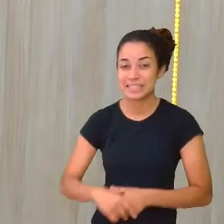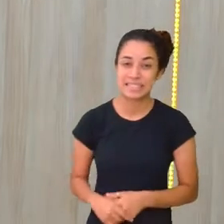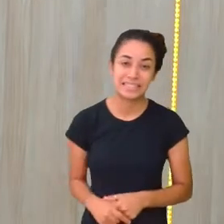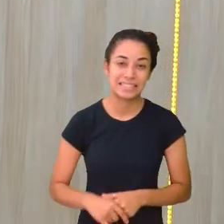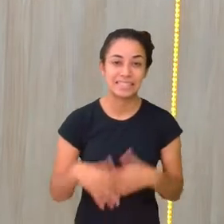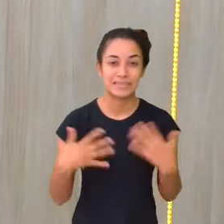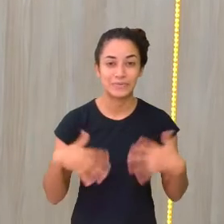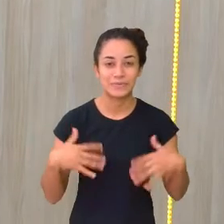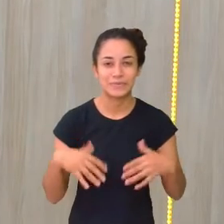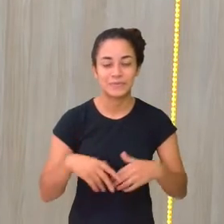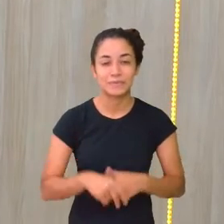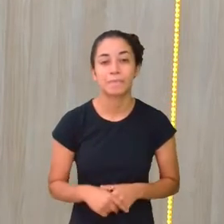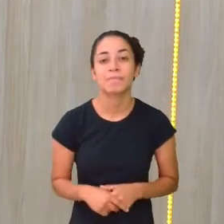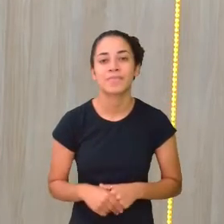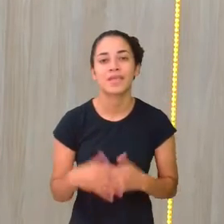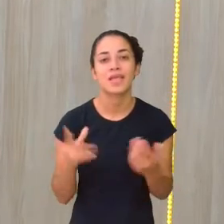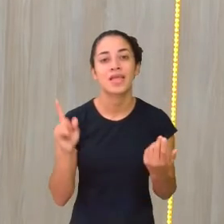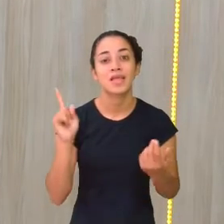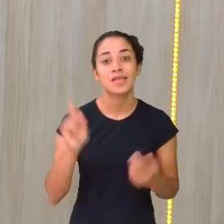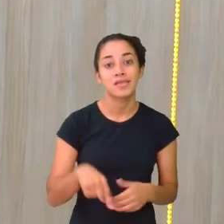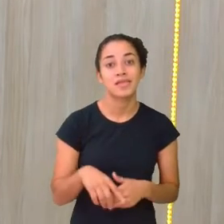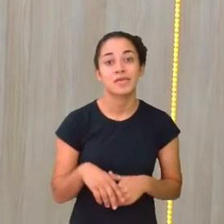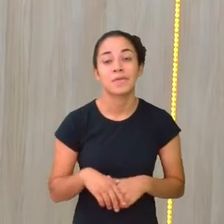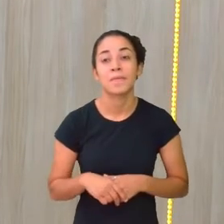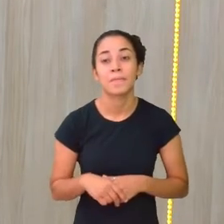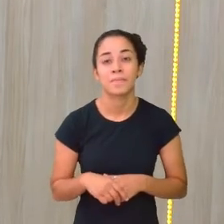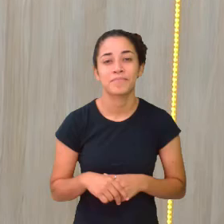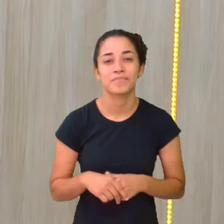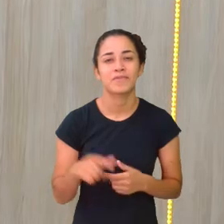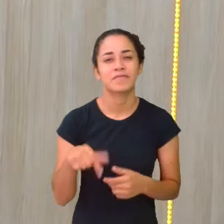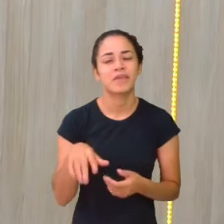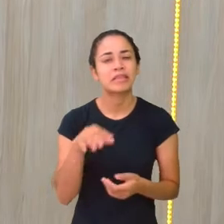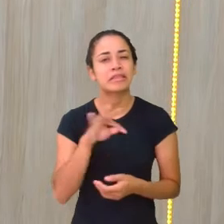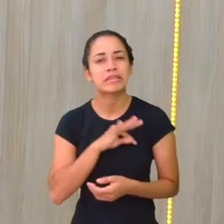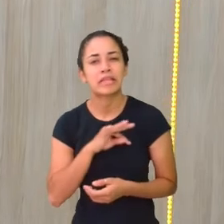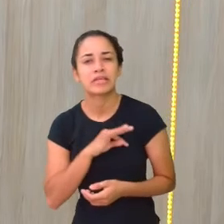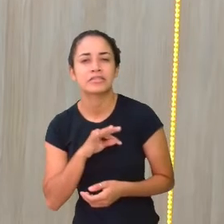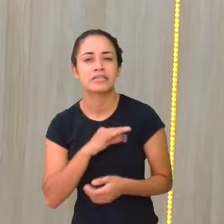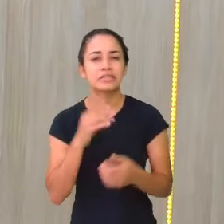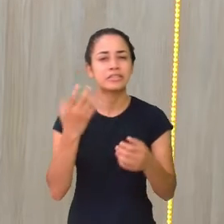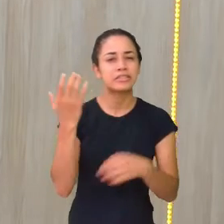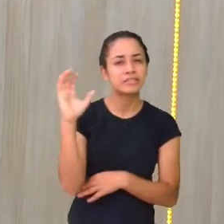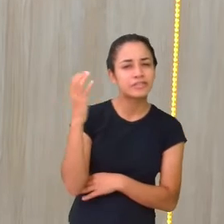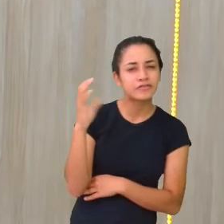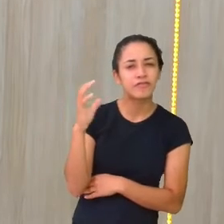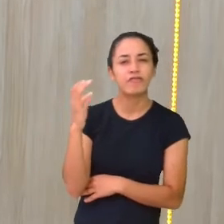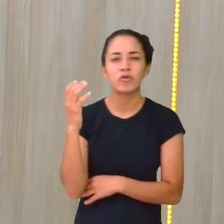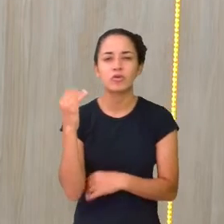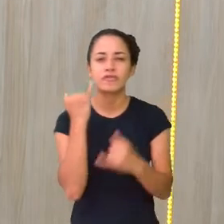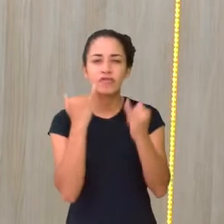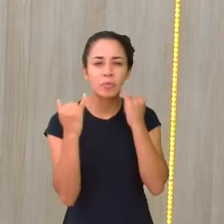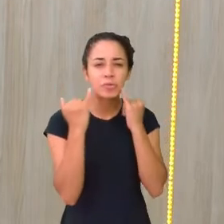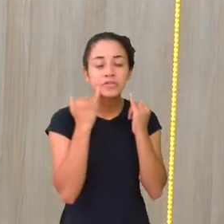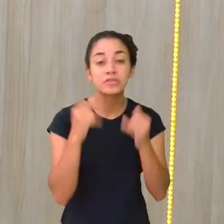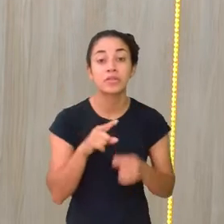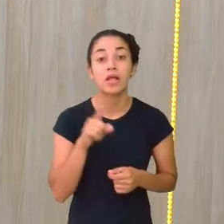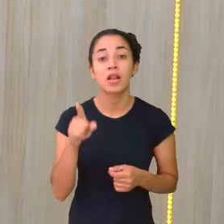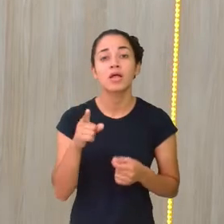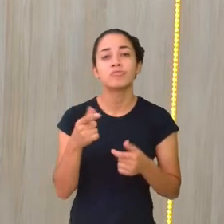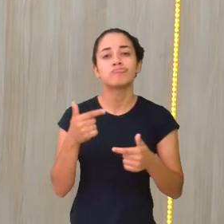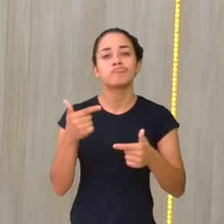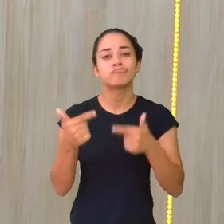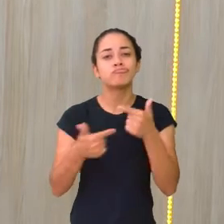informacional. O chamado meio técnico, científico e informacional, trabalhado lá pelo